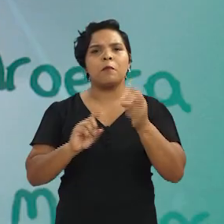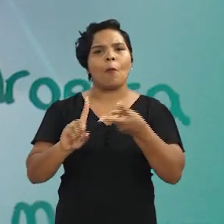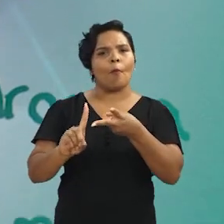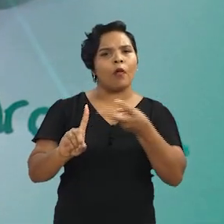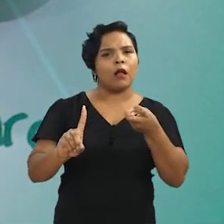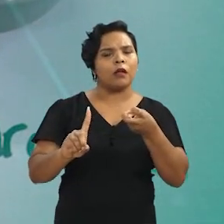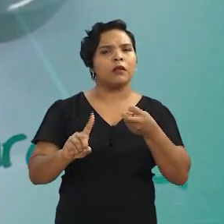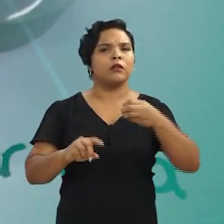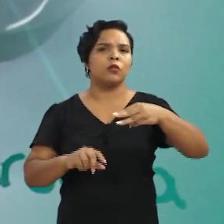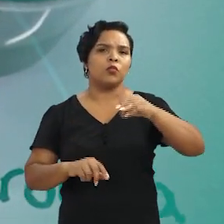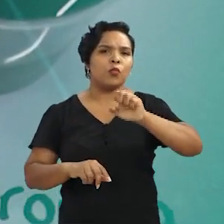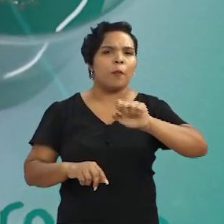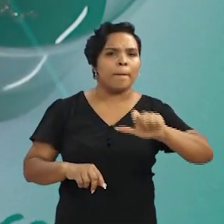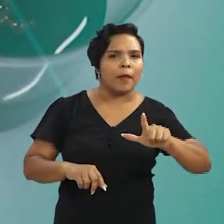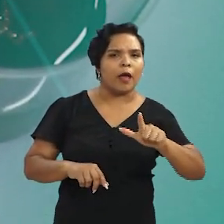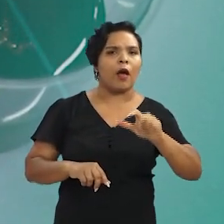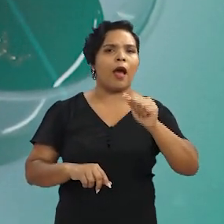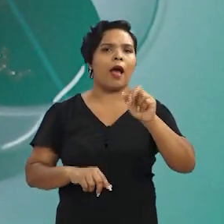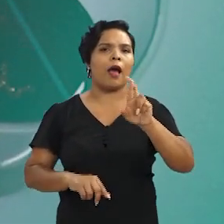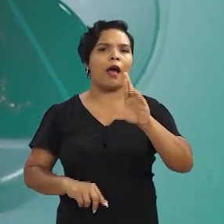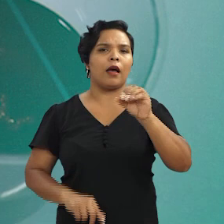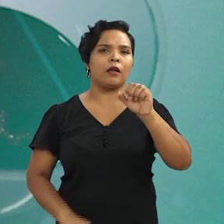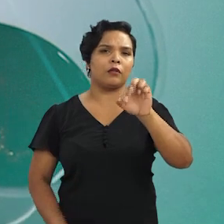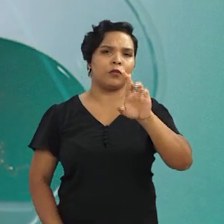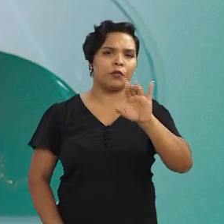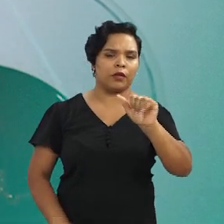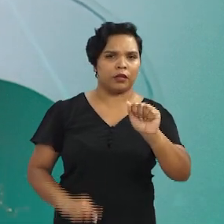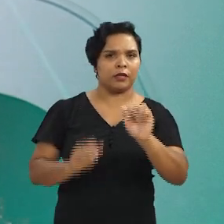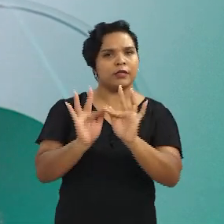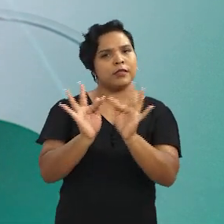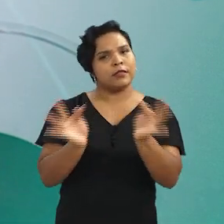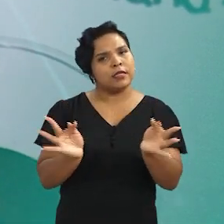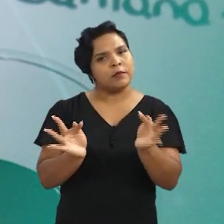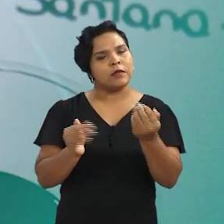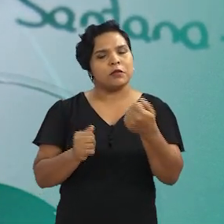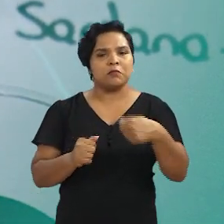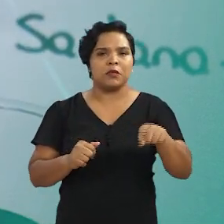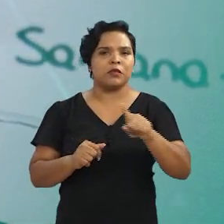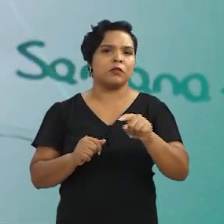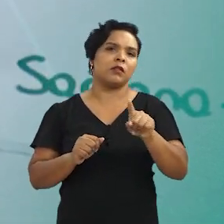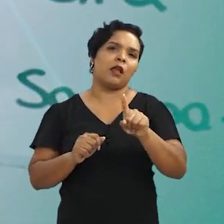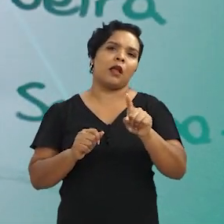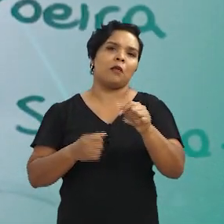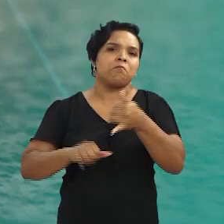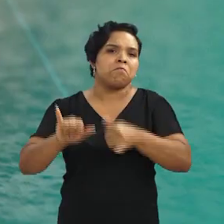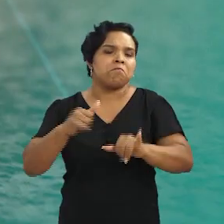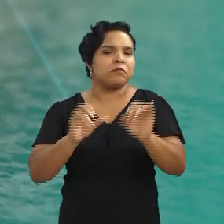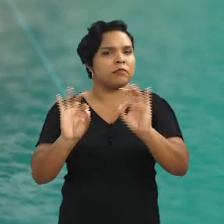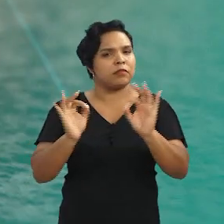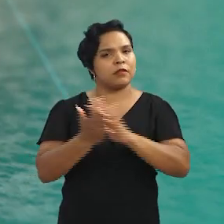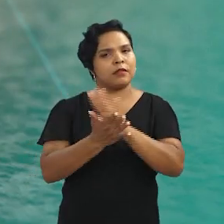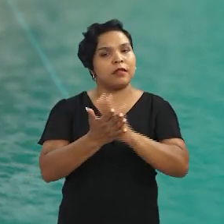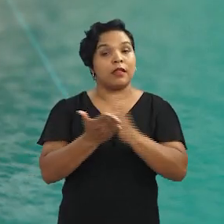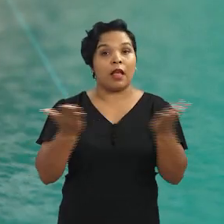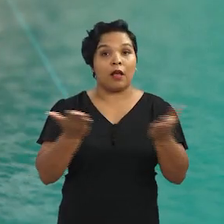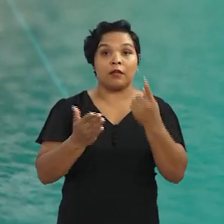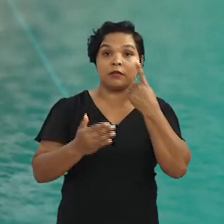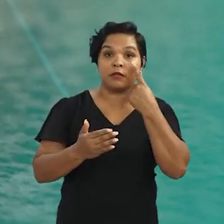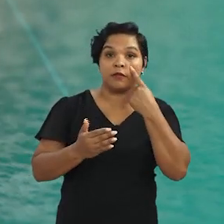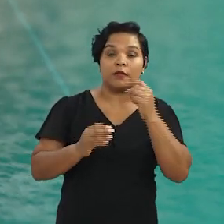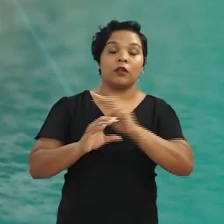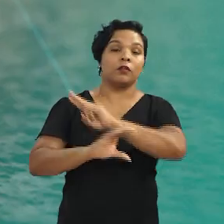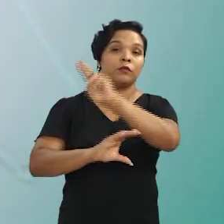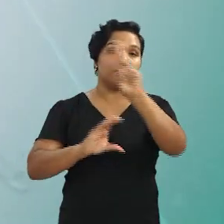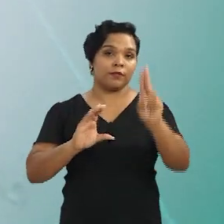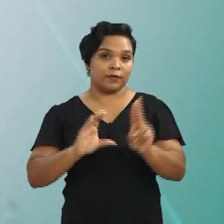possíveis fraudes no mel de aroeira, de forma rápida, simples e sem utilizar reagentes químicos. Tudo isso você confere a partir